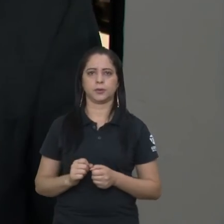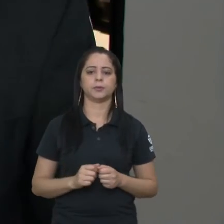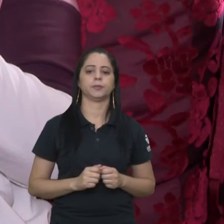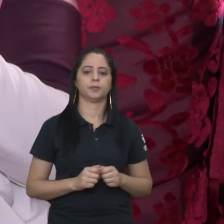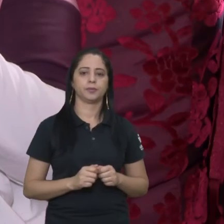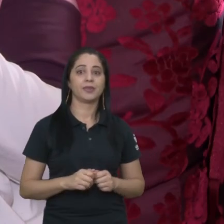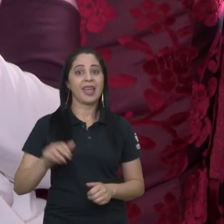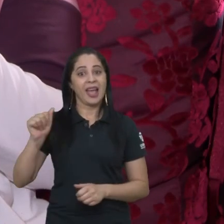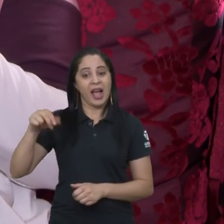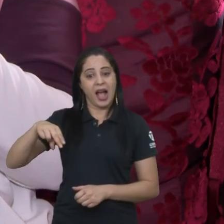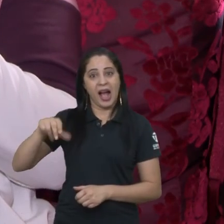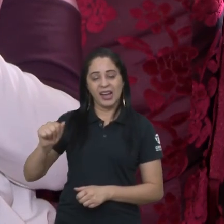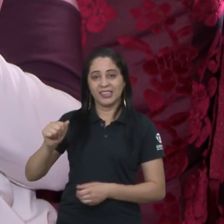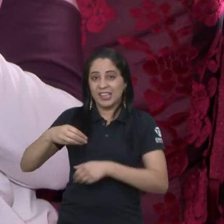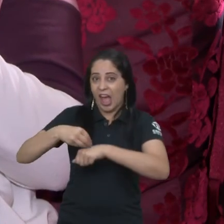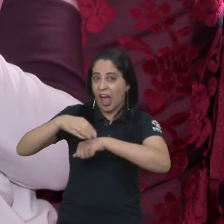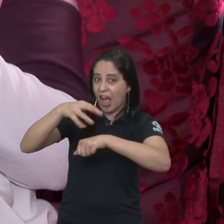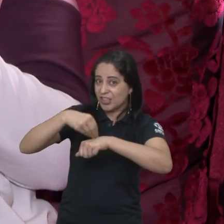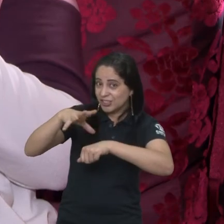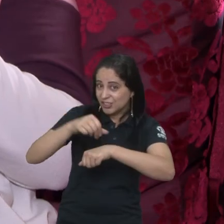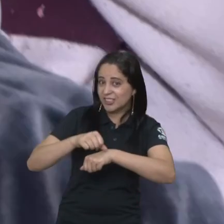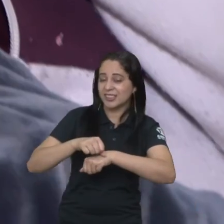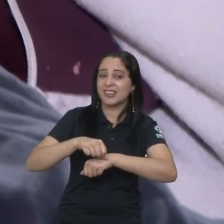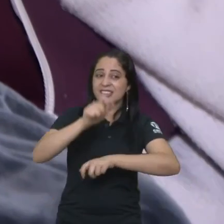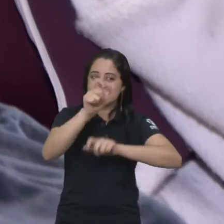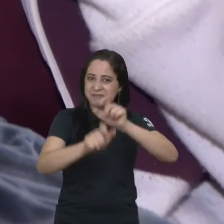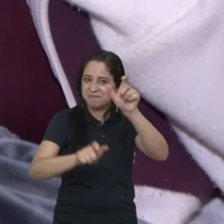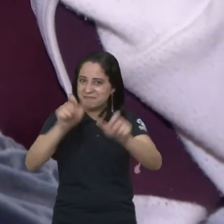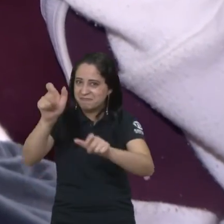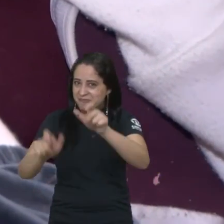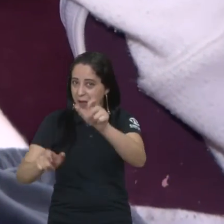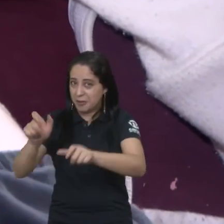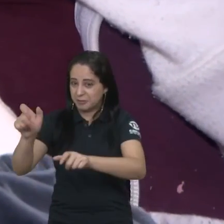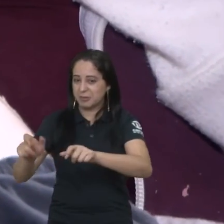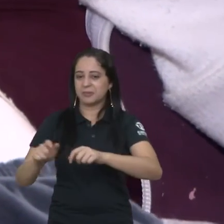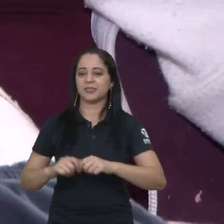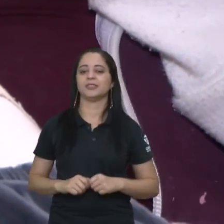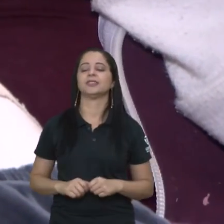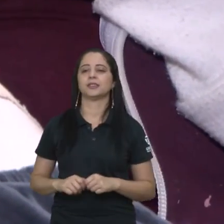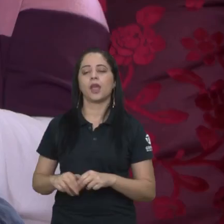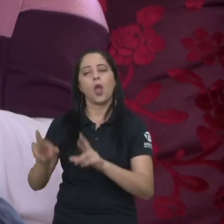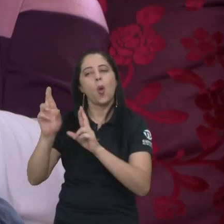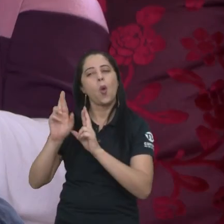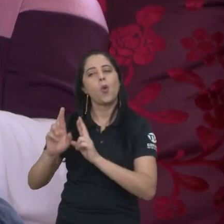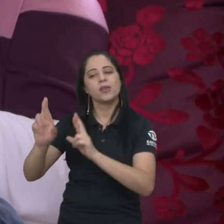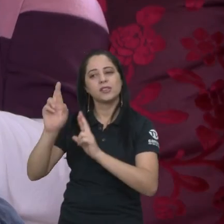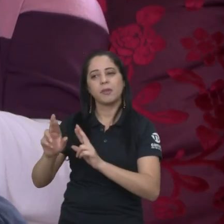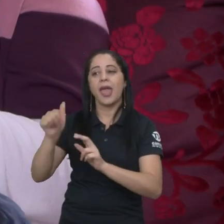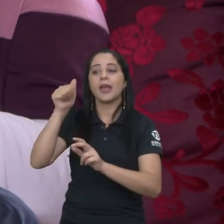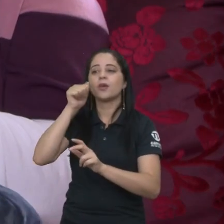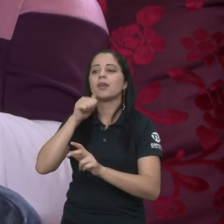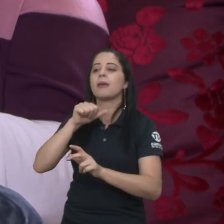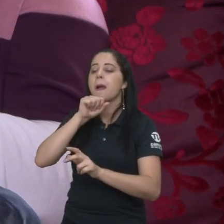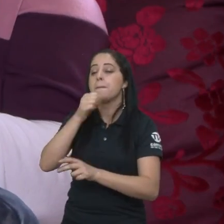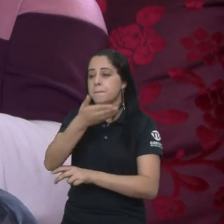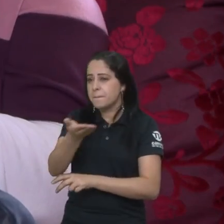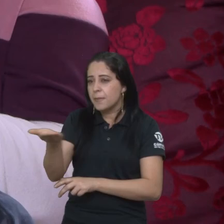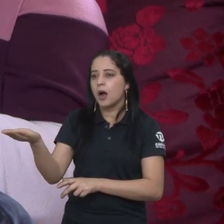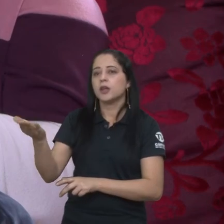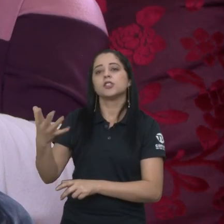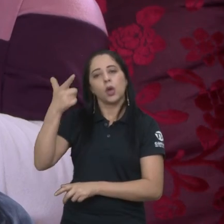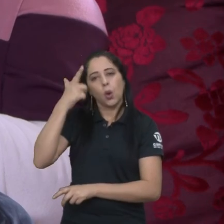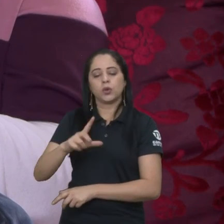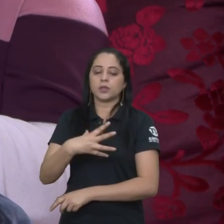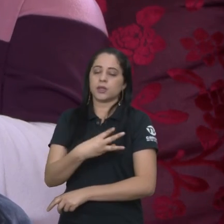ao munícipe. E a Ana deixa um recado para as mamães que estão vivenciando esse período. Espero que muitas mães consigam